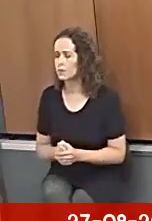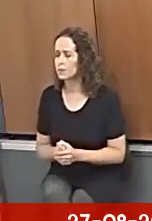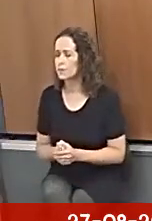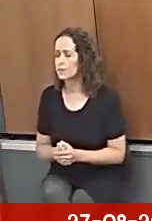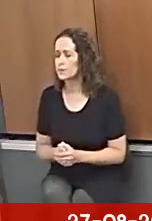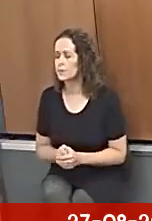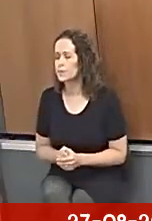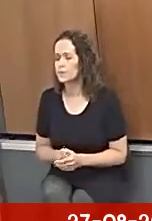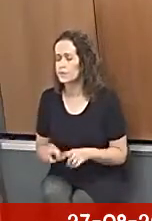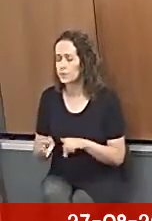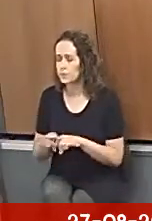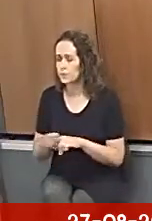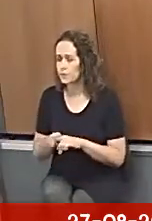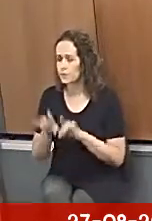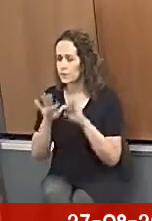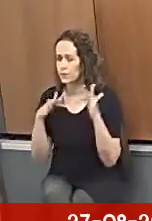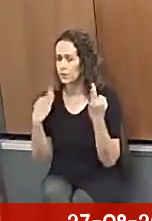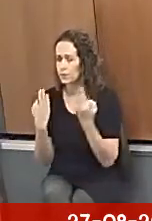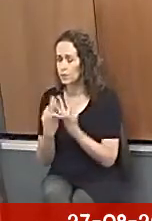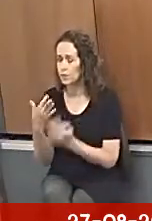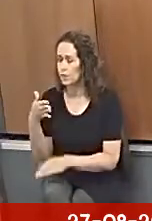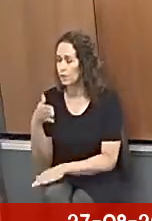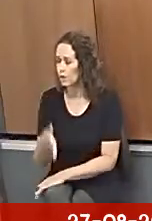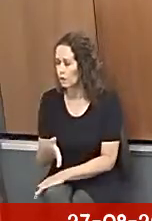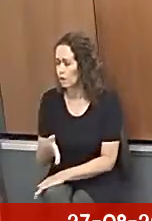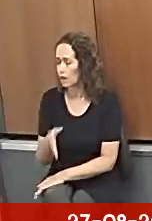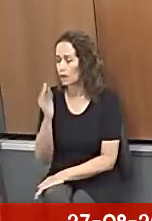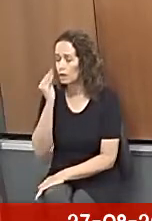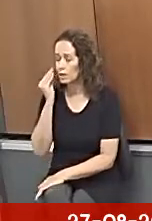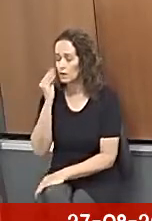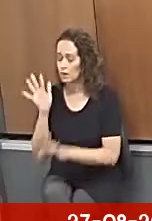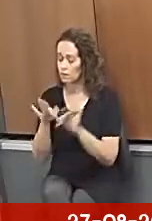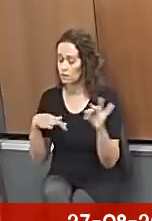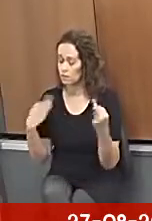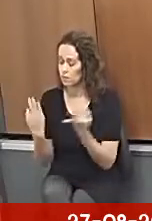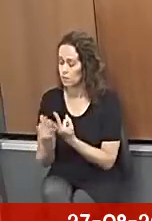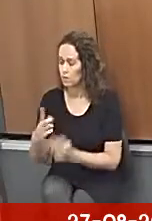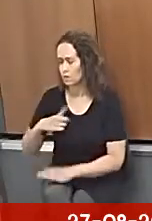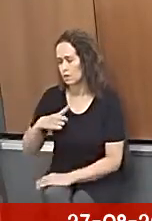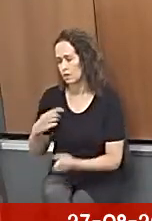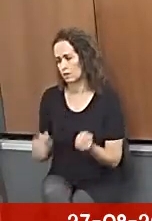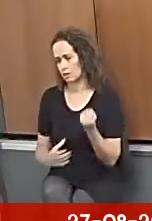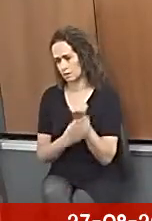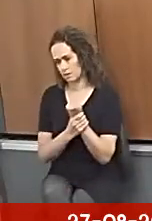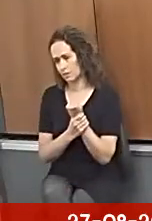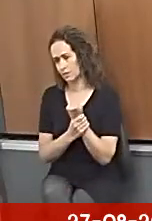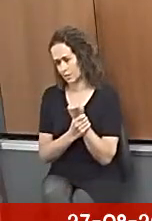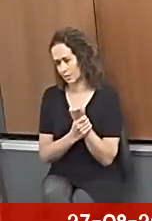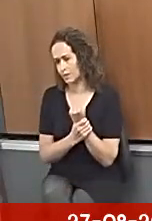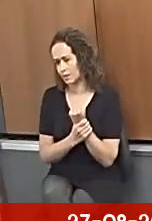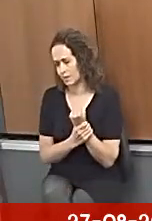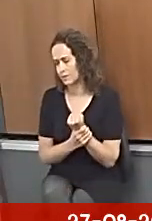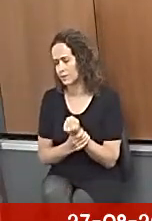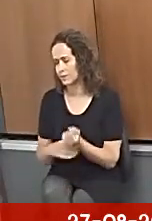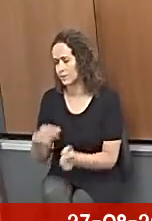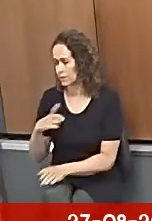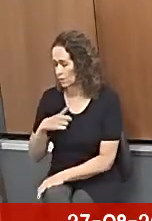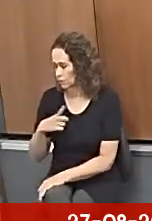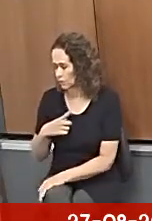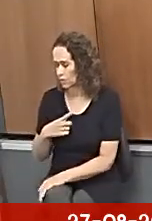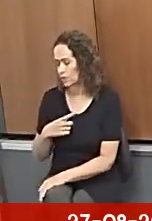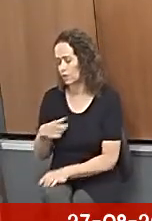seu rosto estava com sua família no estranho era preservar a segurança da família acima de tudo né é a via ea